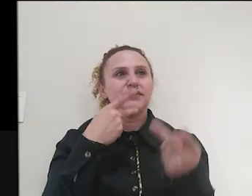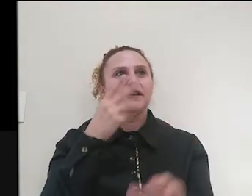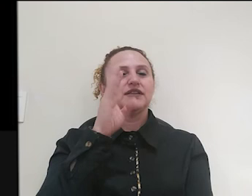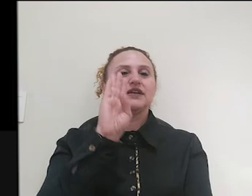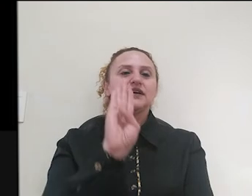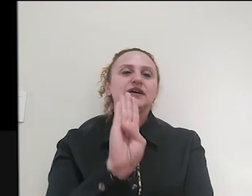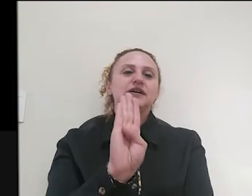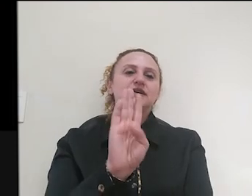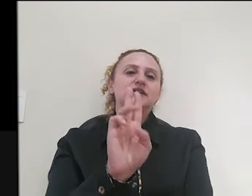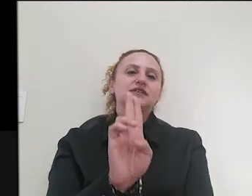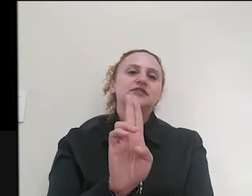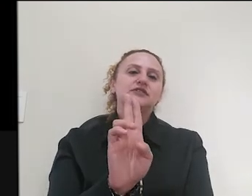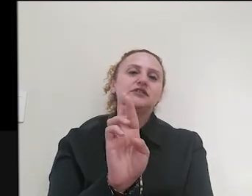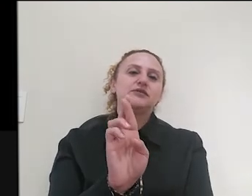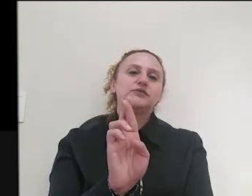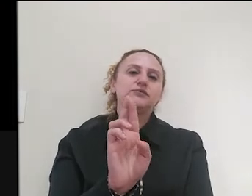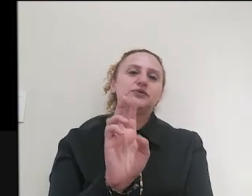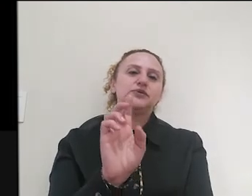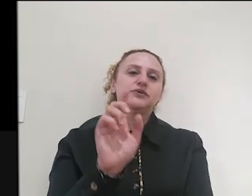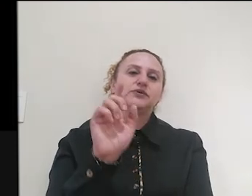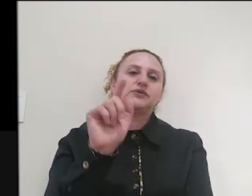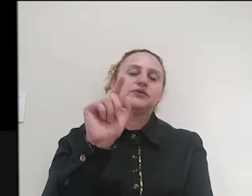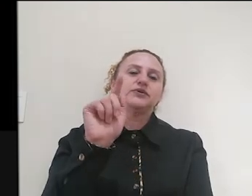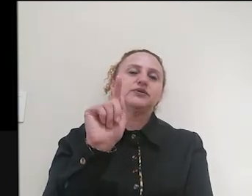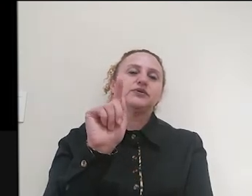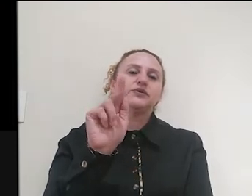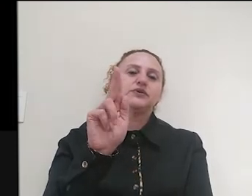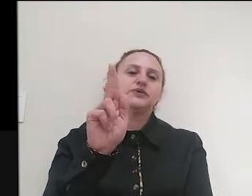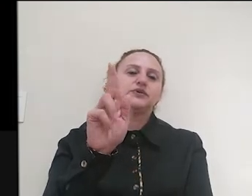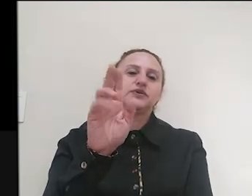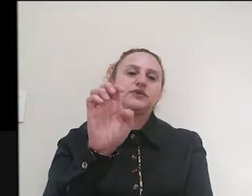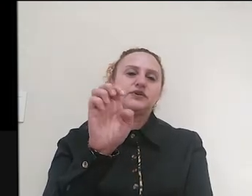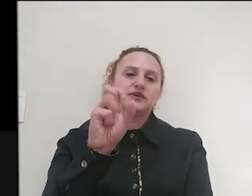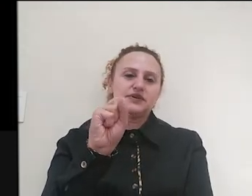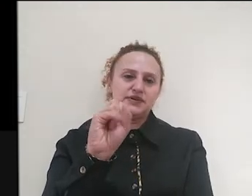vida e um meio eficaz na luta contra a mentalidade aristocrática,